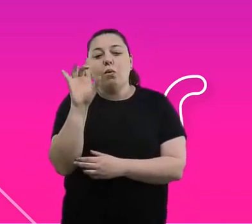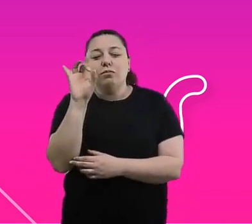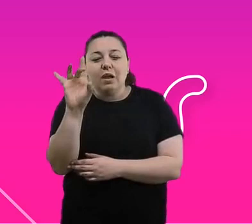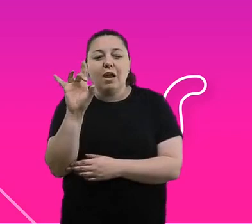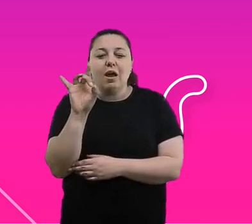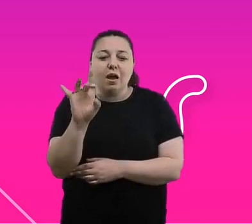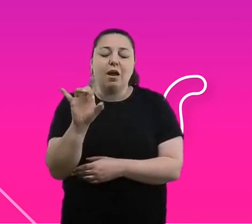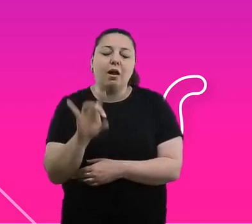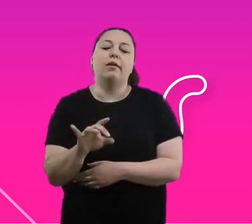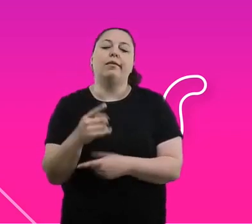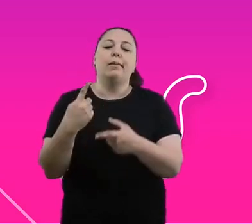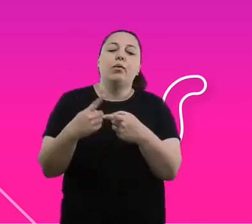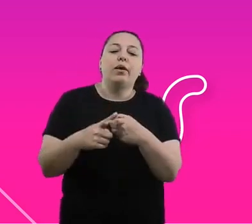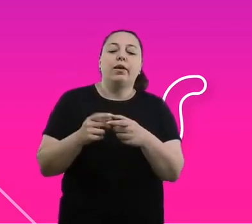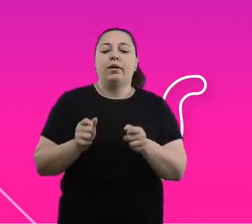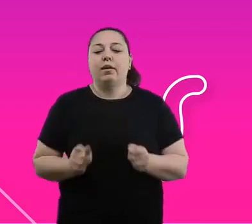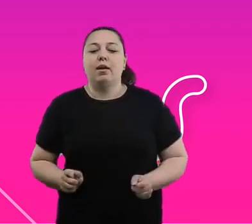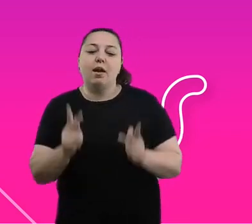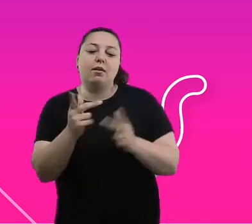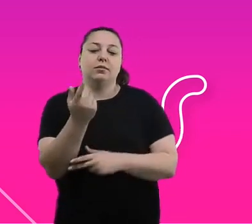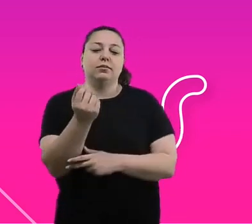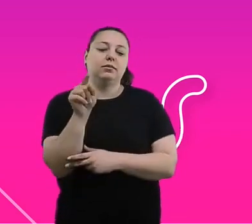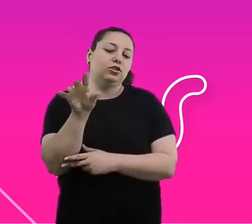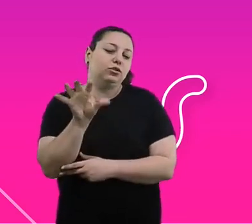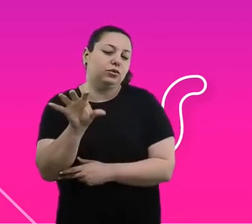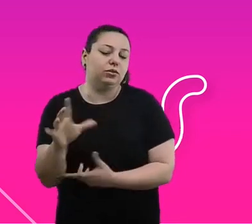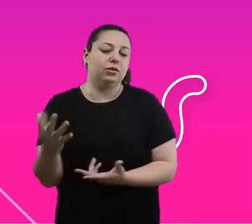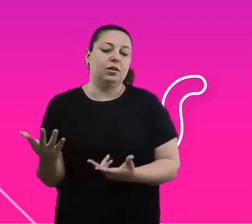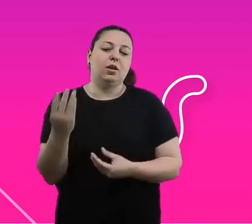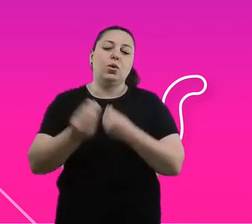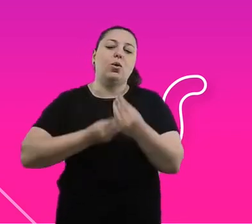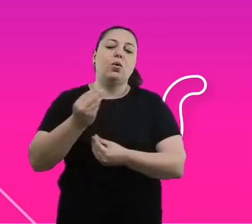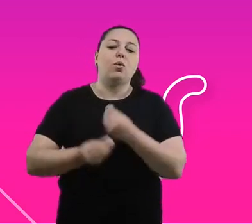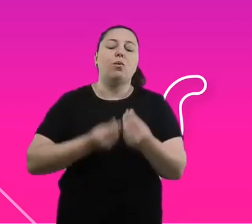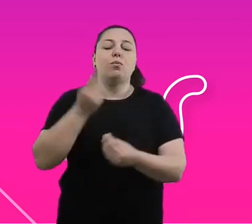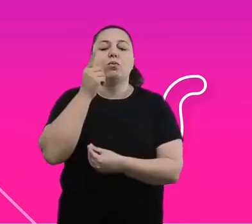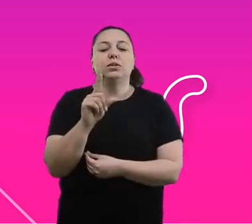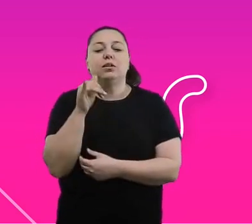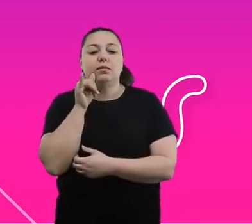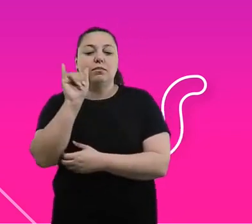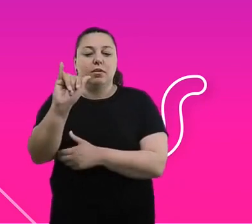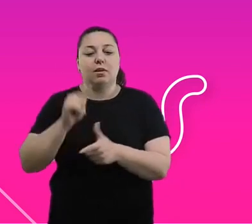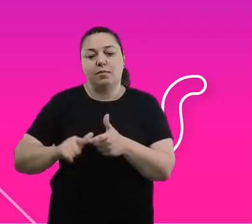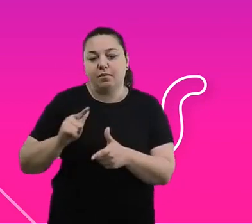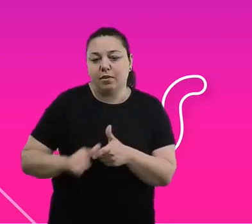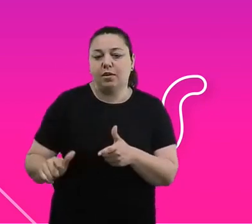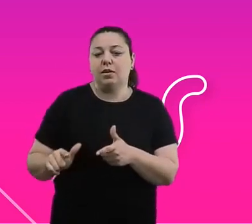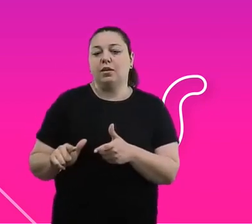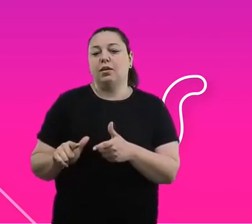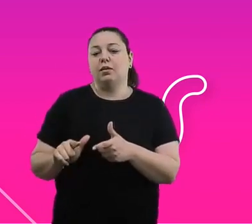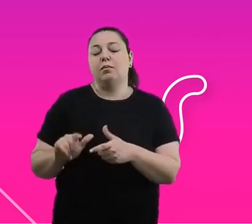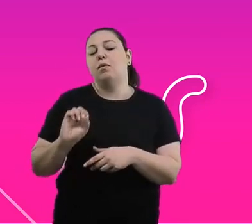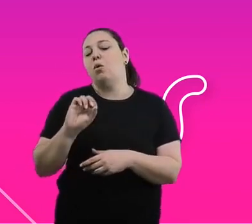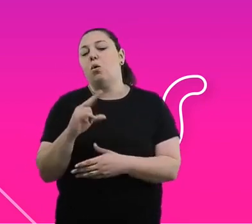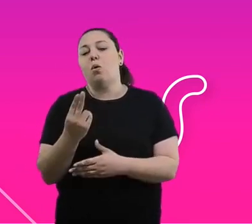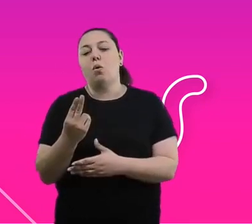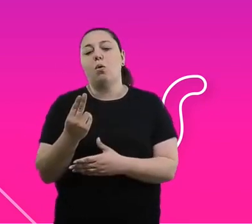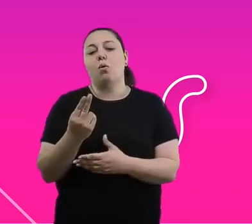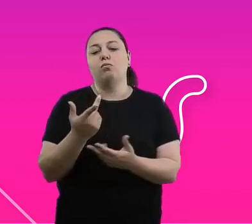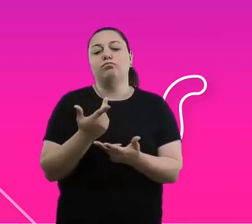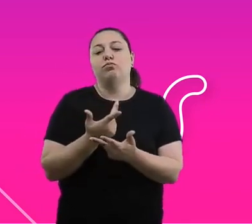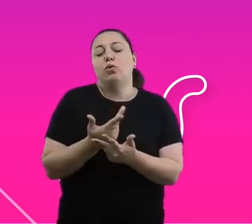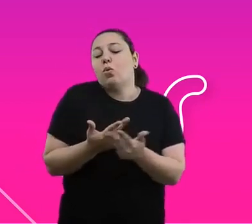forma, e como que a gente pode prever problemas e que o próximo gasto seja feito com maior